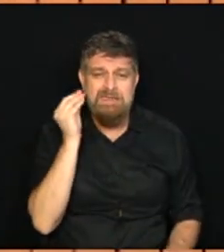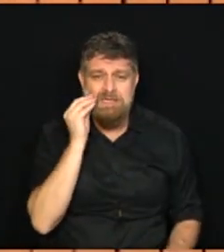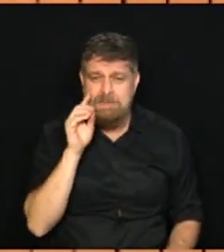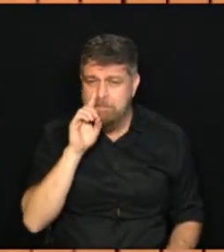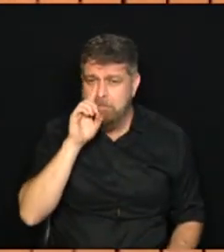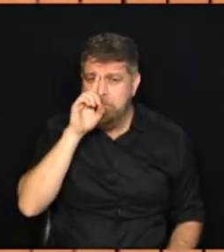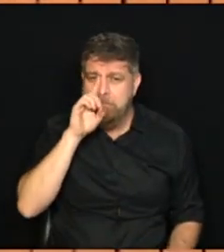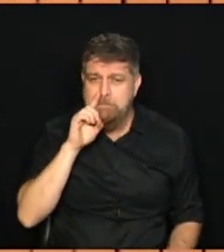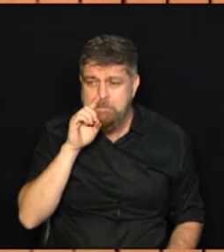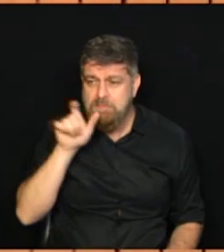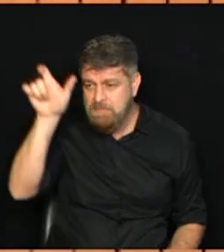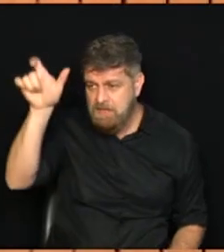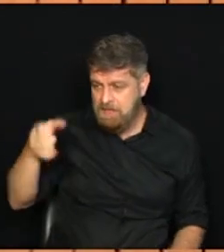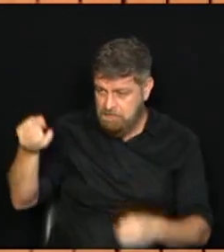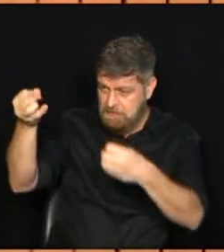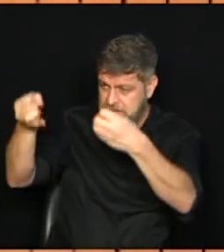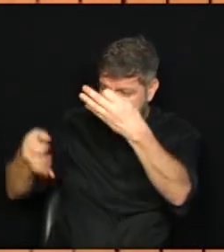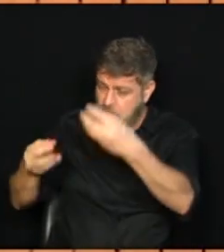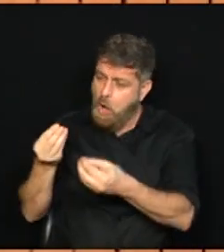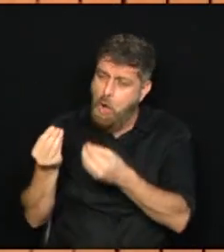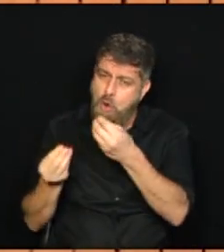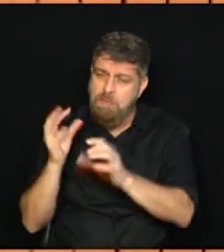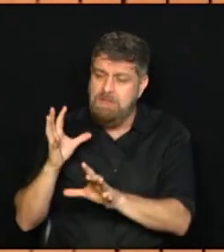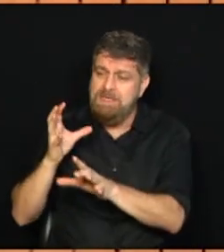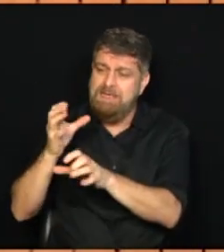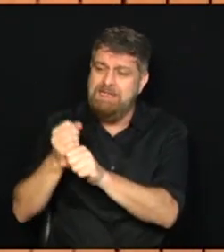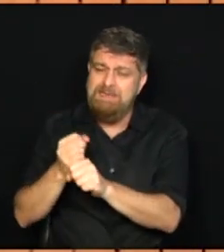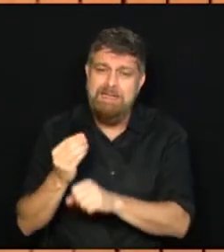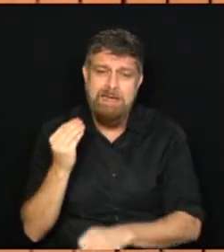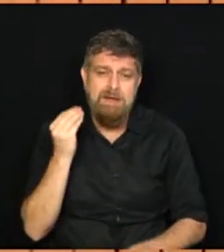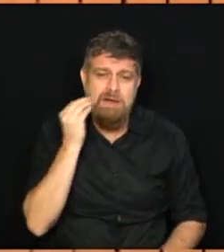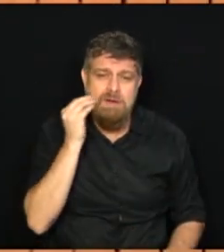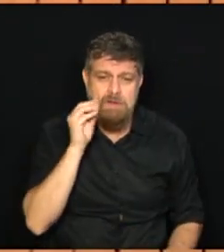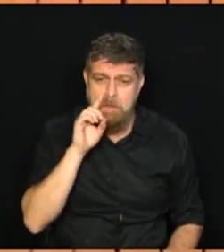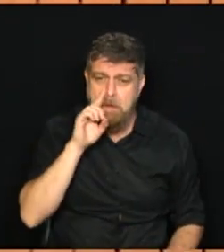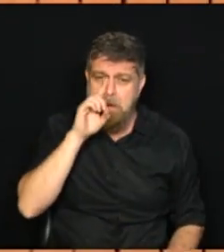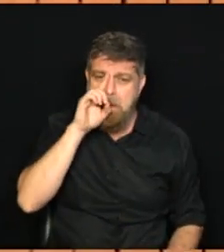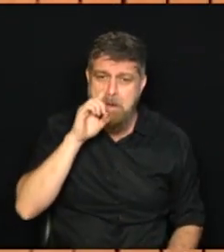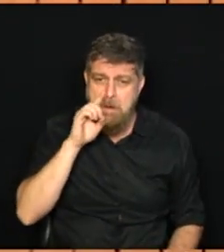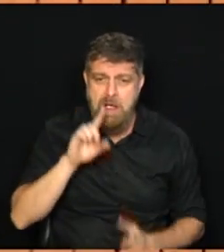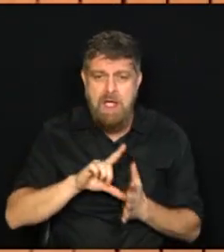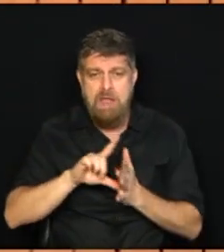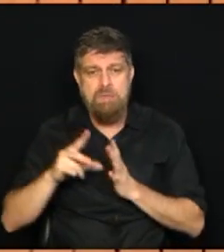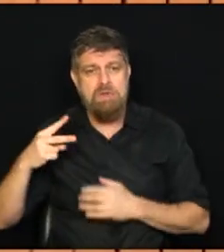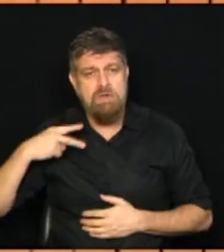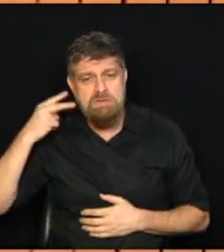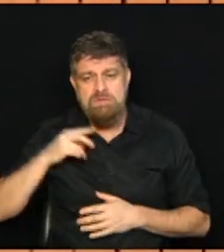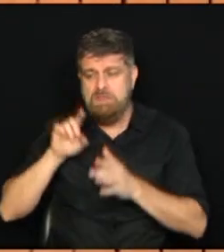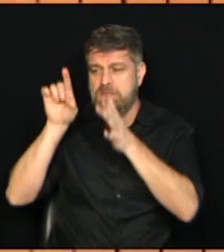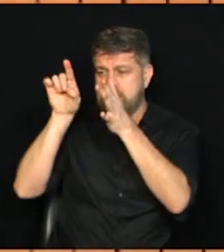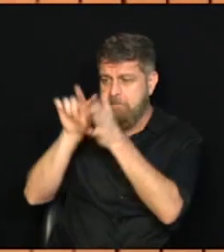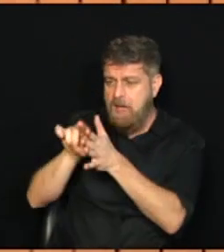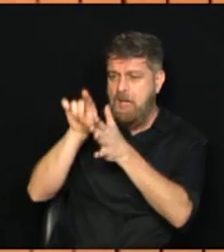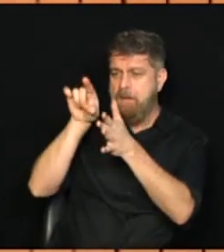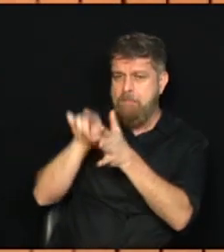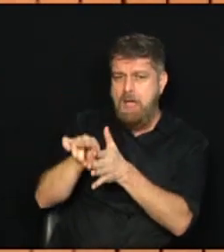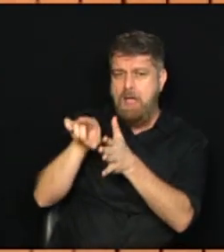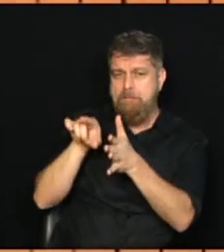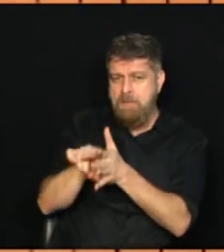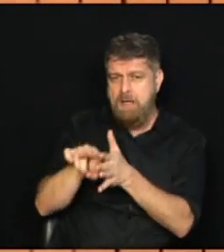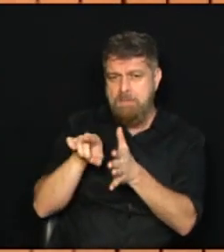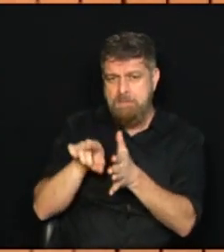pode nos colocar por causa das testagens, aí eu passo ao vereador para que ele faça suas considerações e